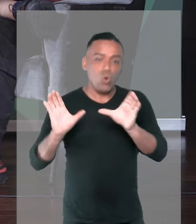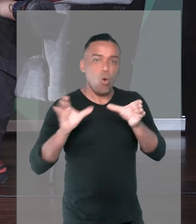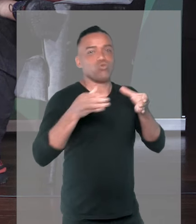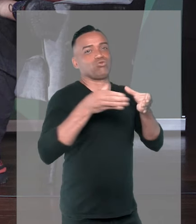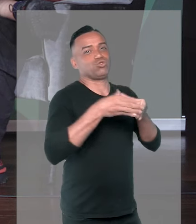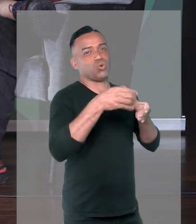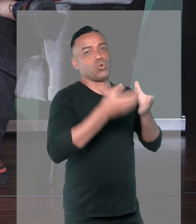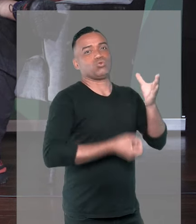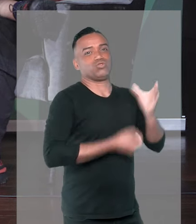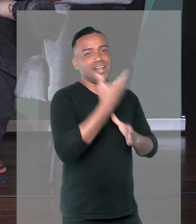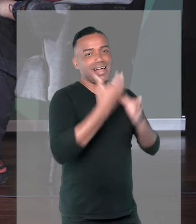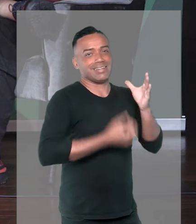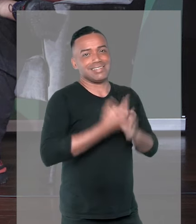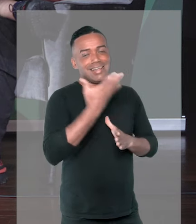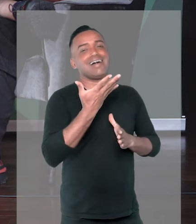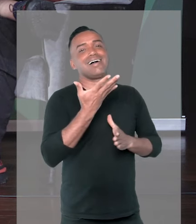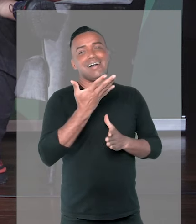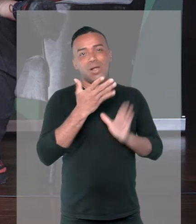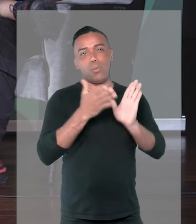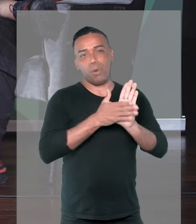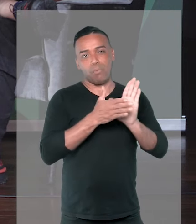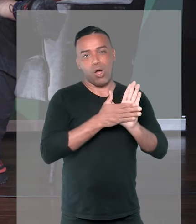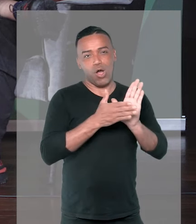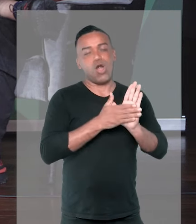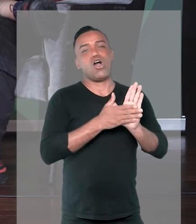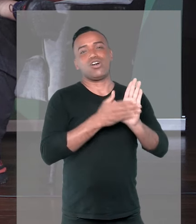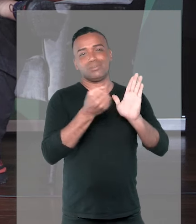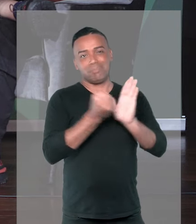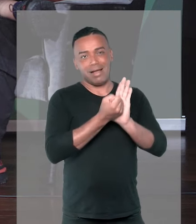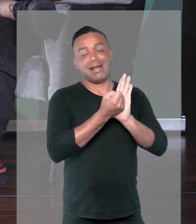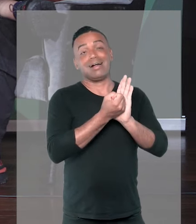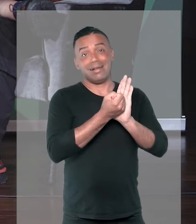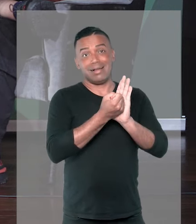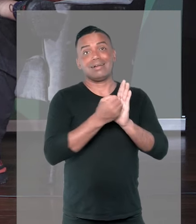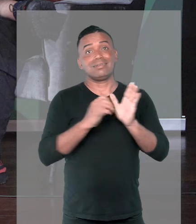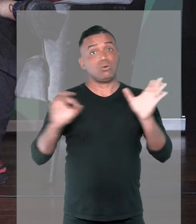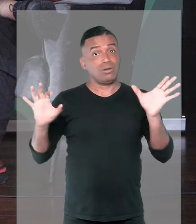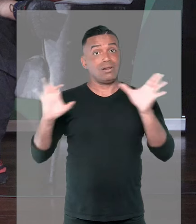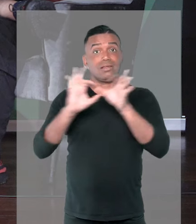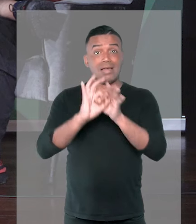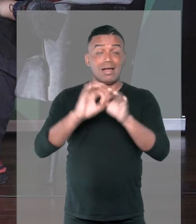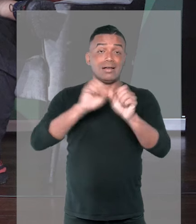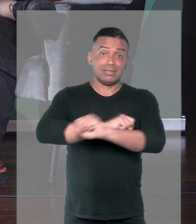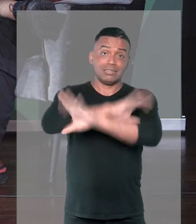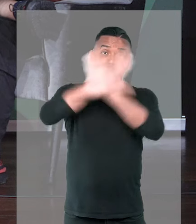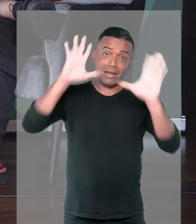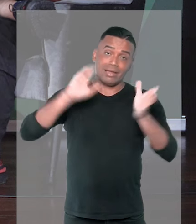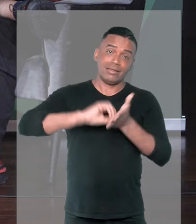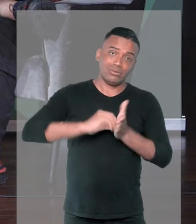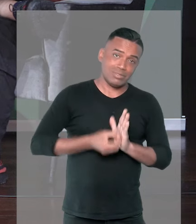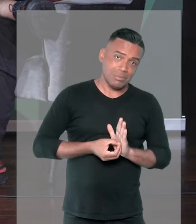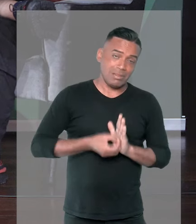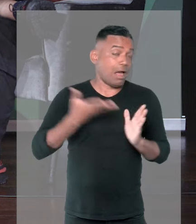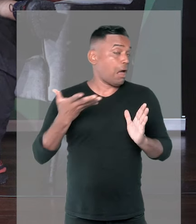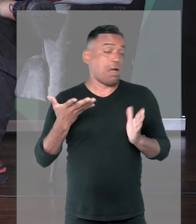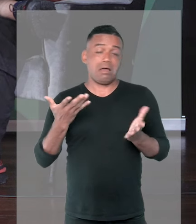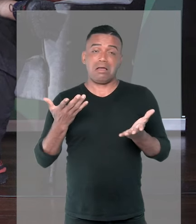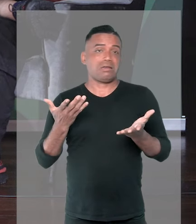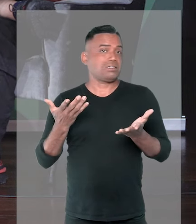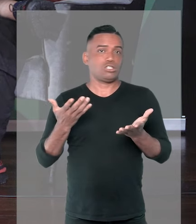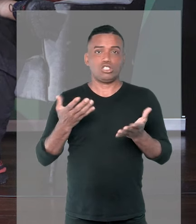de Fundações que a gente chama de propósito que pode est associado à transparência à sustentabilidade ao que você quiser